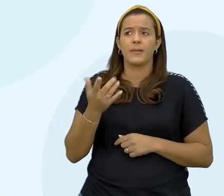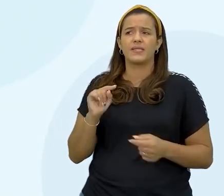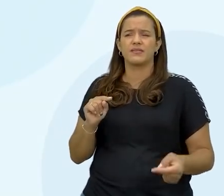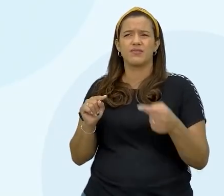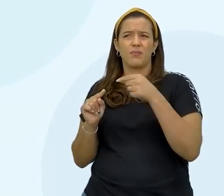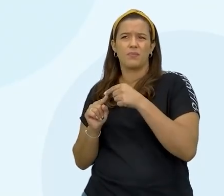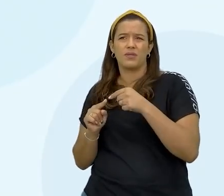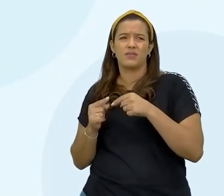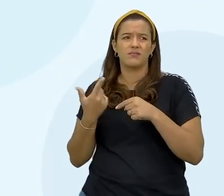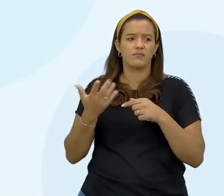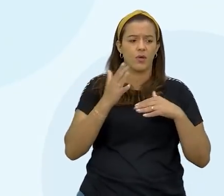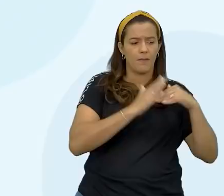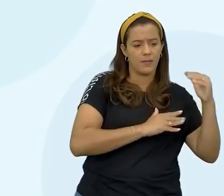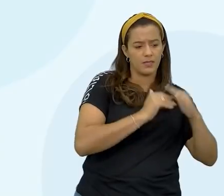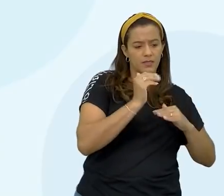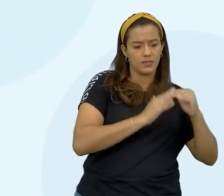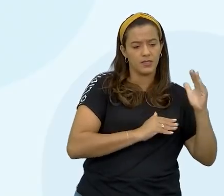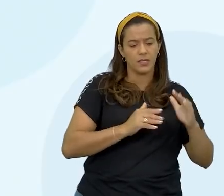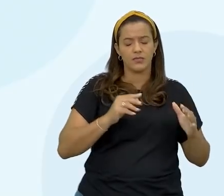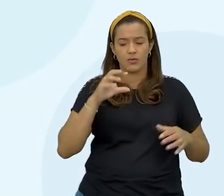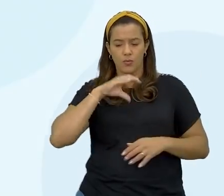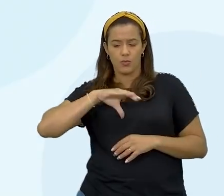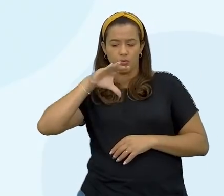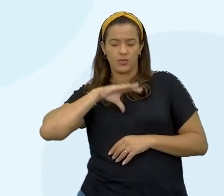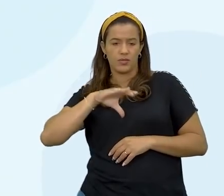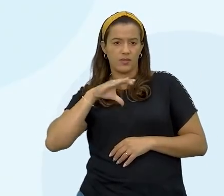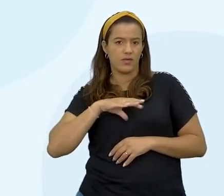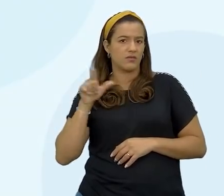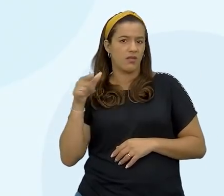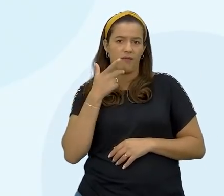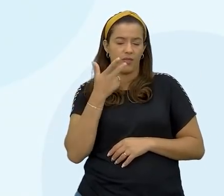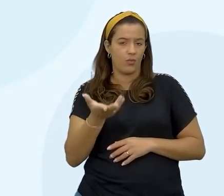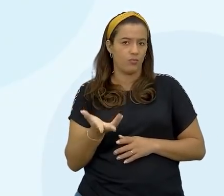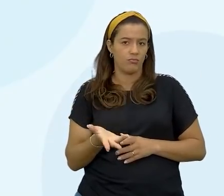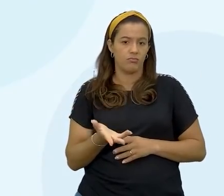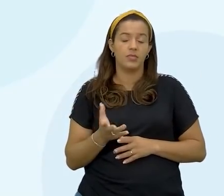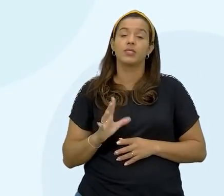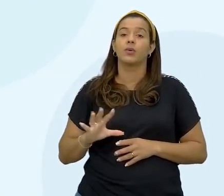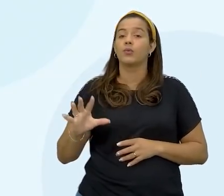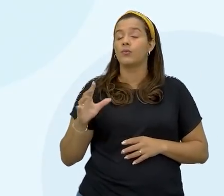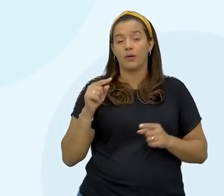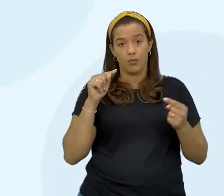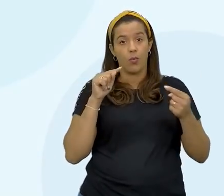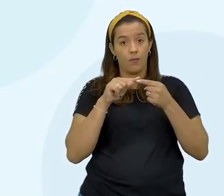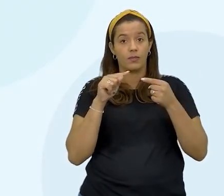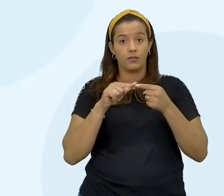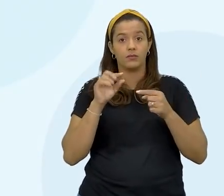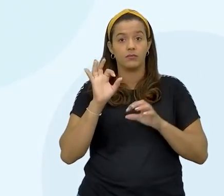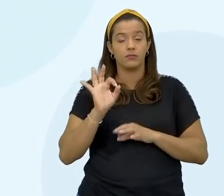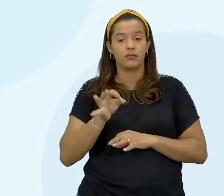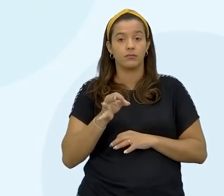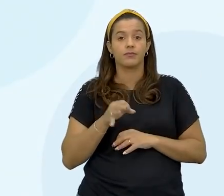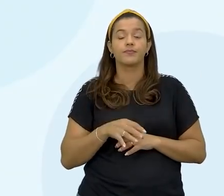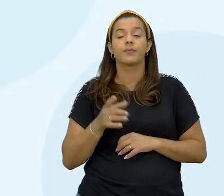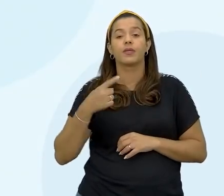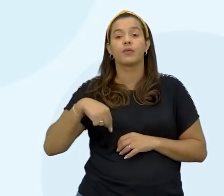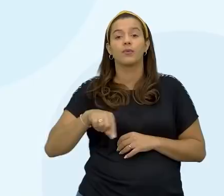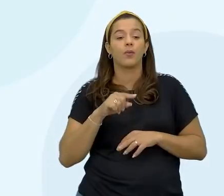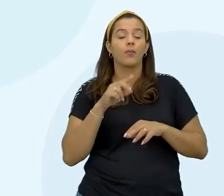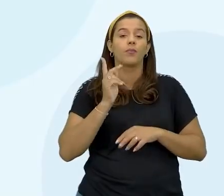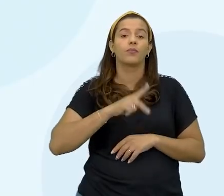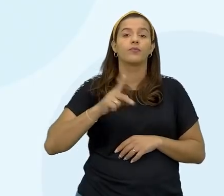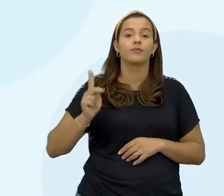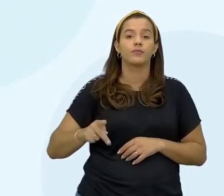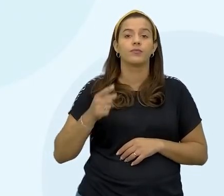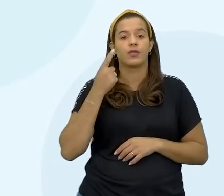tem a ver com as habilidades de língua portuguesa que a Isis comentou agora? Tem tudo a ver. O professor, ele vai retomar, vai